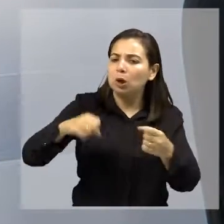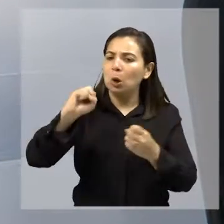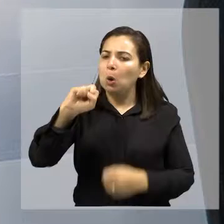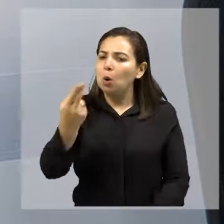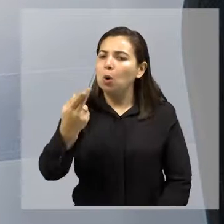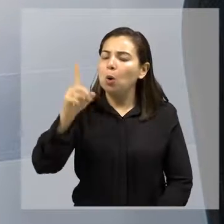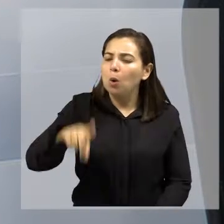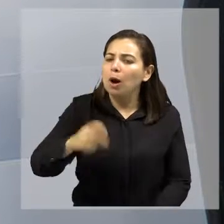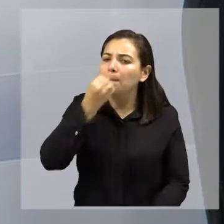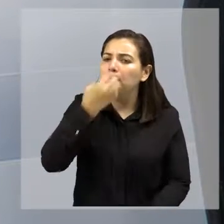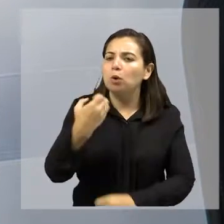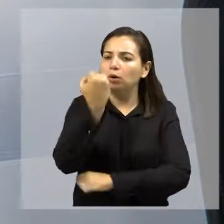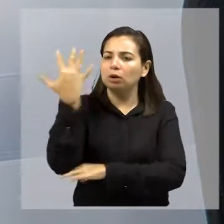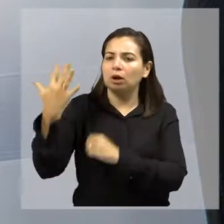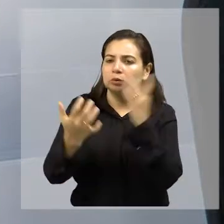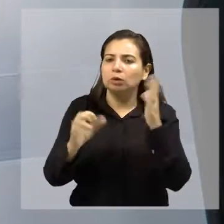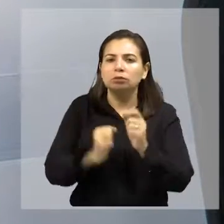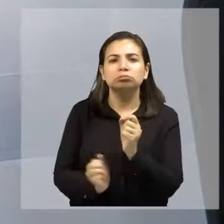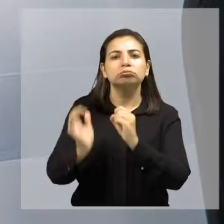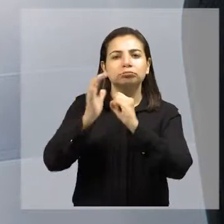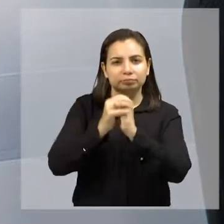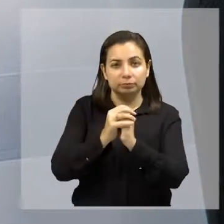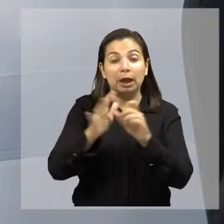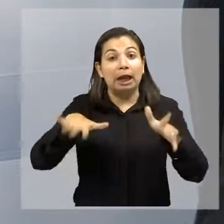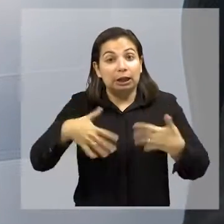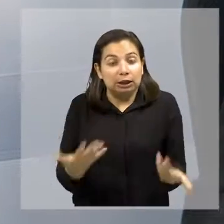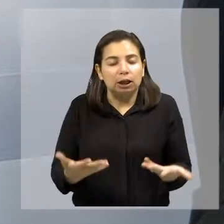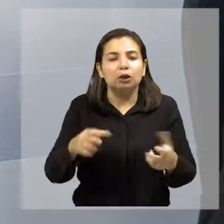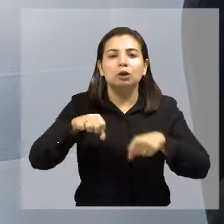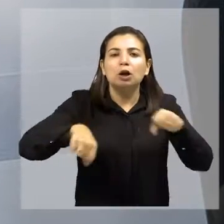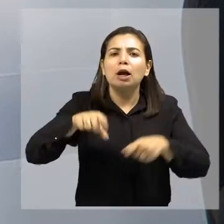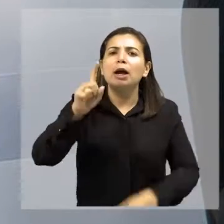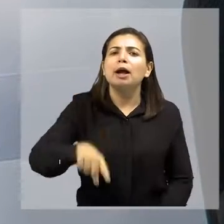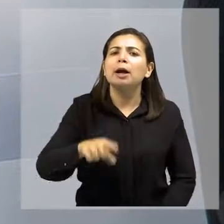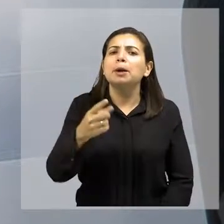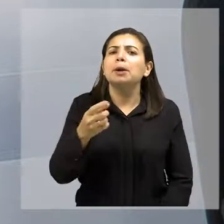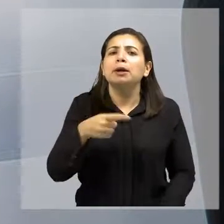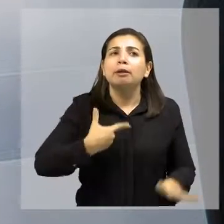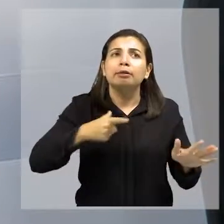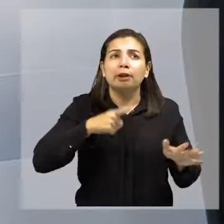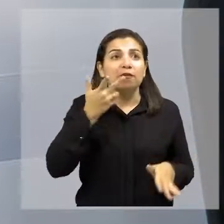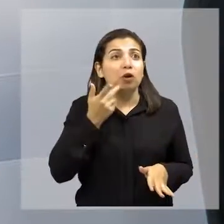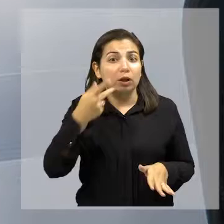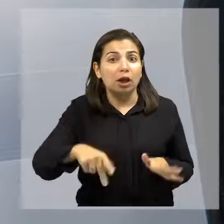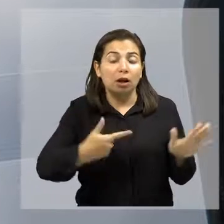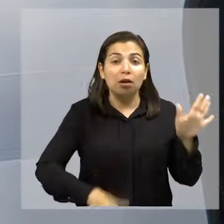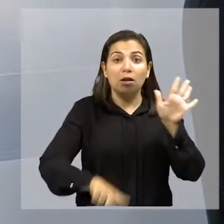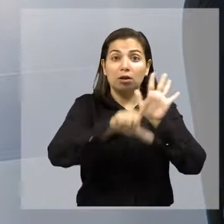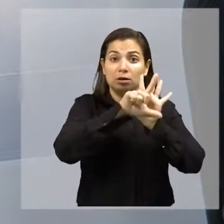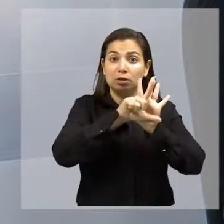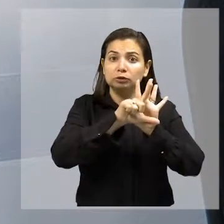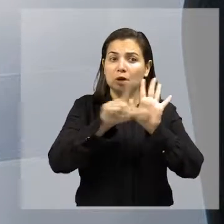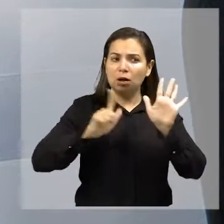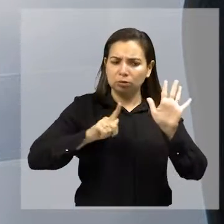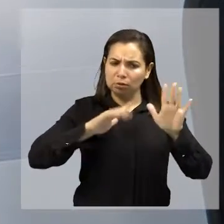sustentável. O plano diretor cicloviário diz respeito a Fortaleza tem uma das legislações mais avançadas